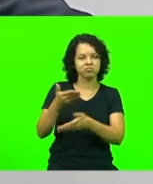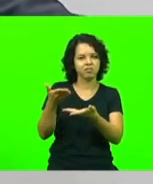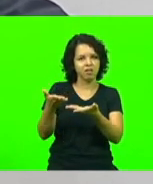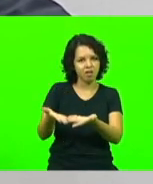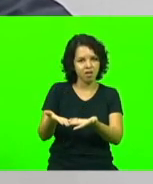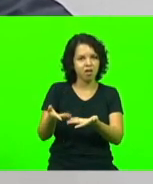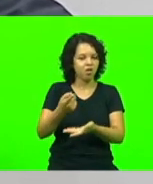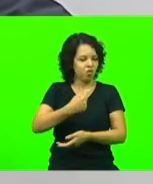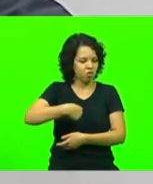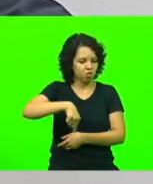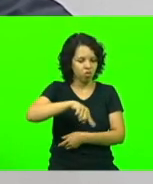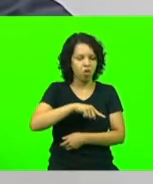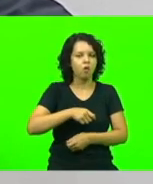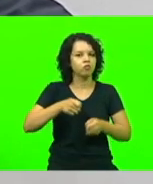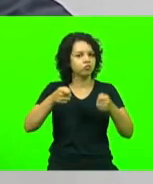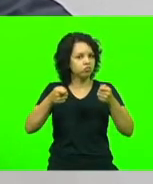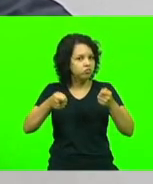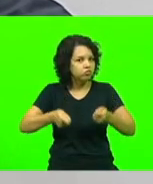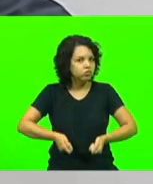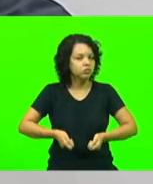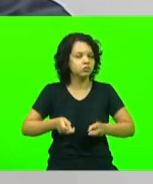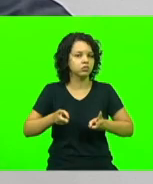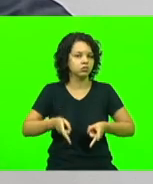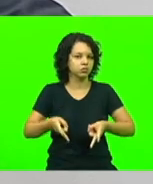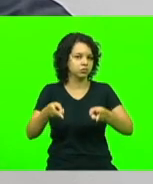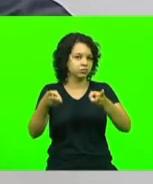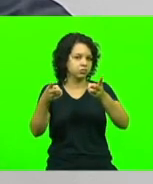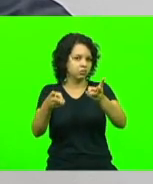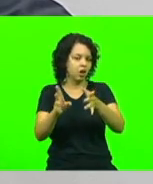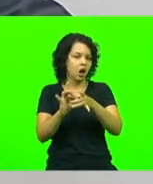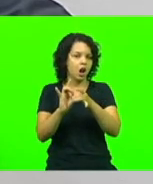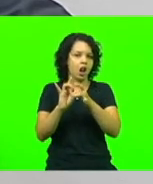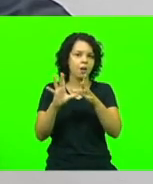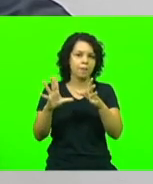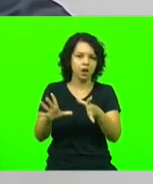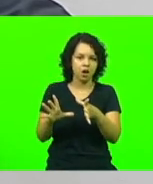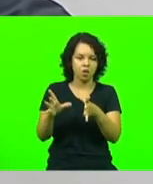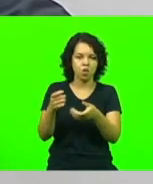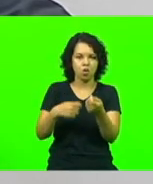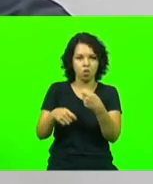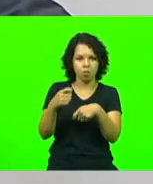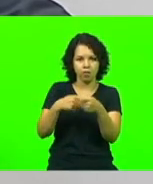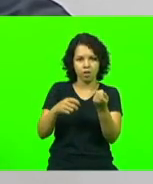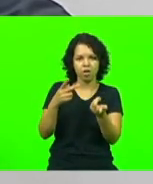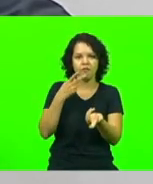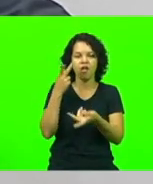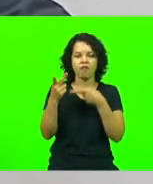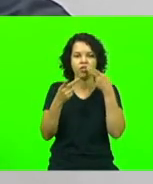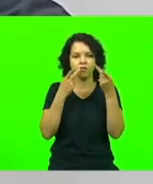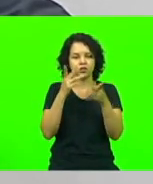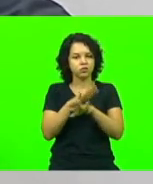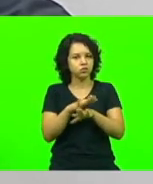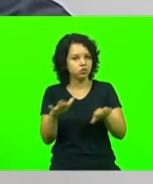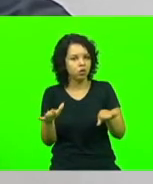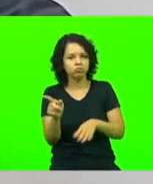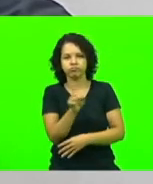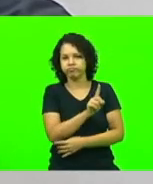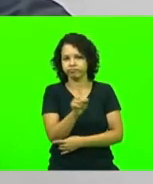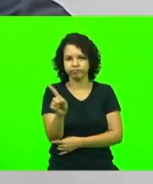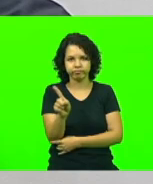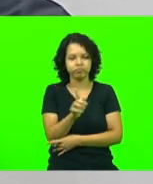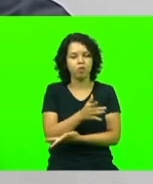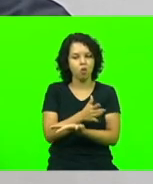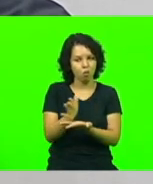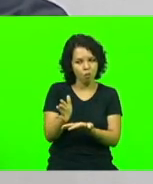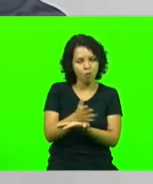nosso propósito. Não ser liberal na economia da boca para fora, como alguns aqui se dizem.